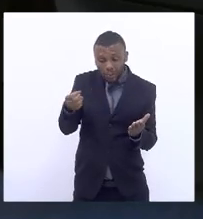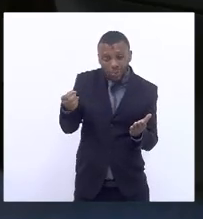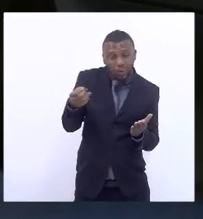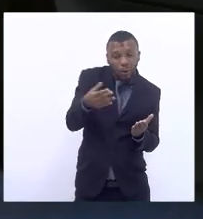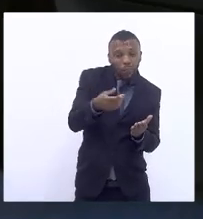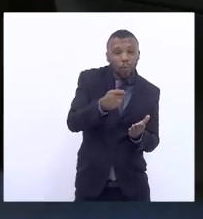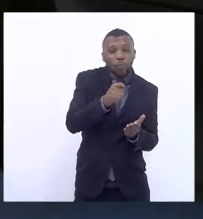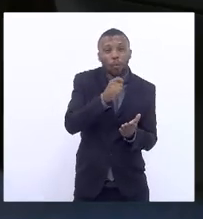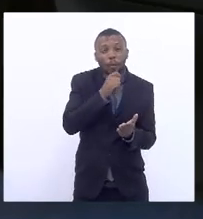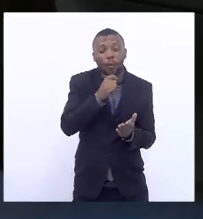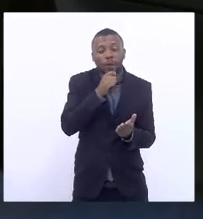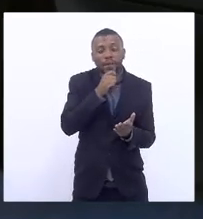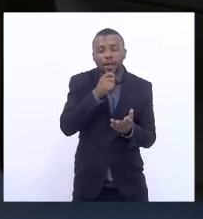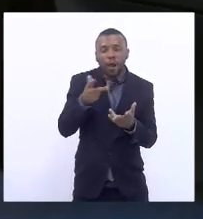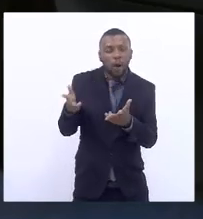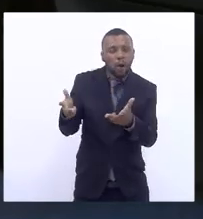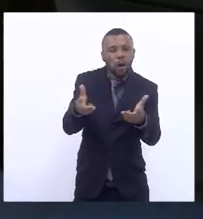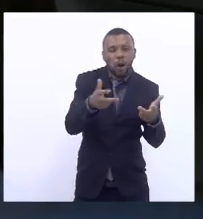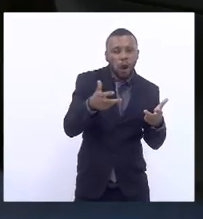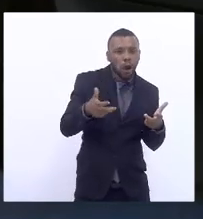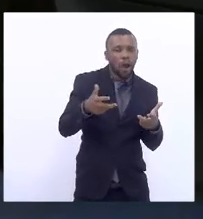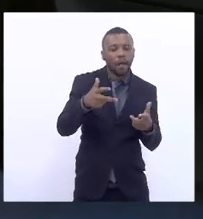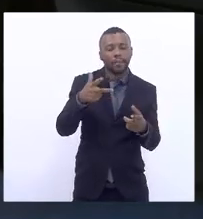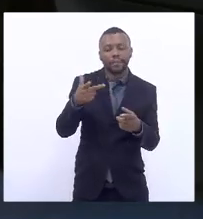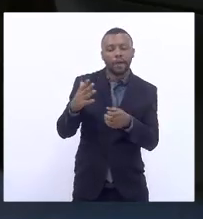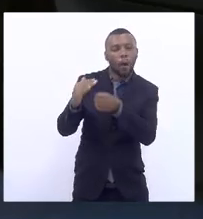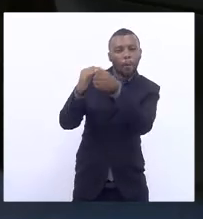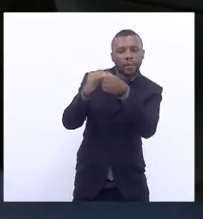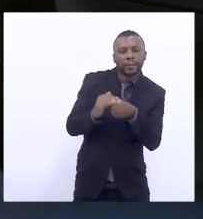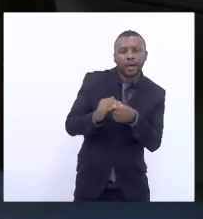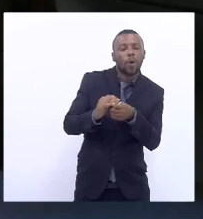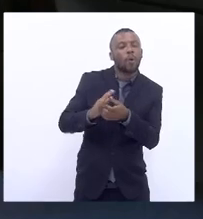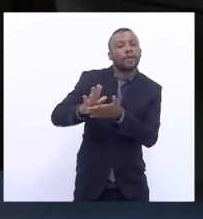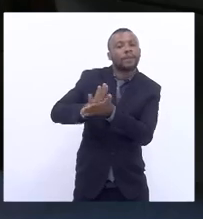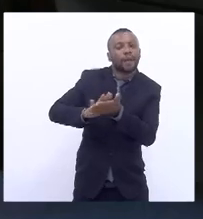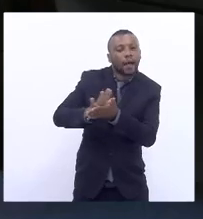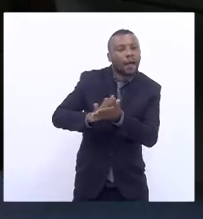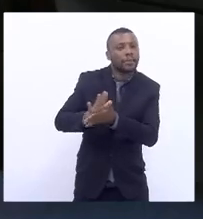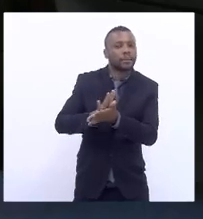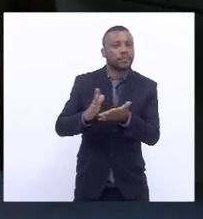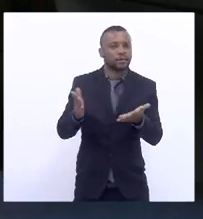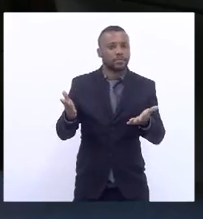alienação, sem exploração, sem opressão.